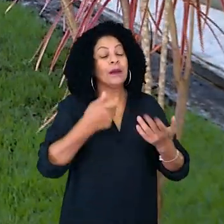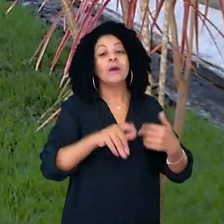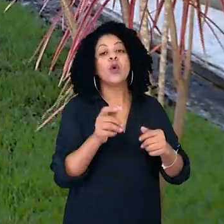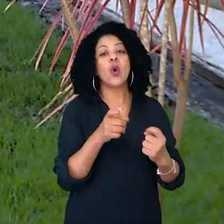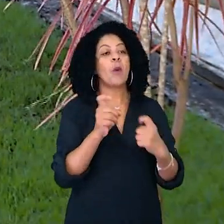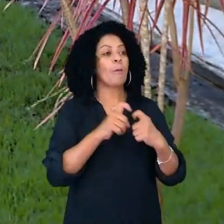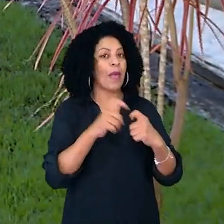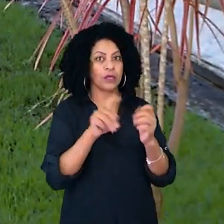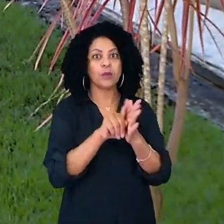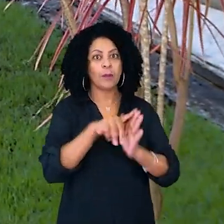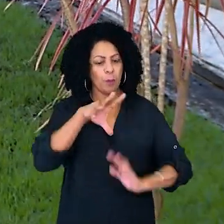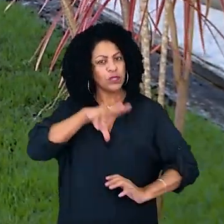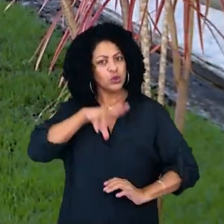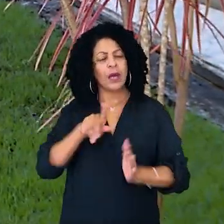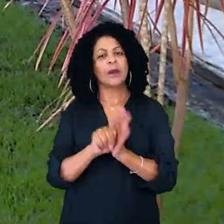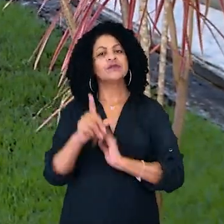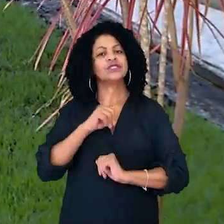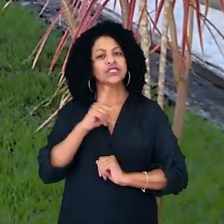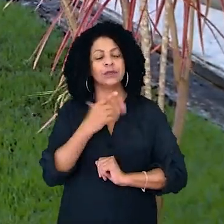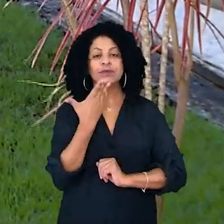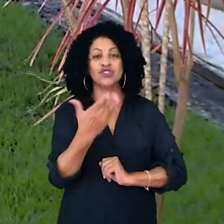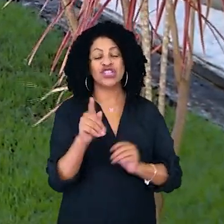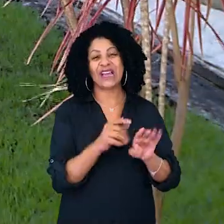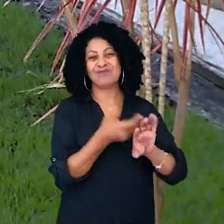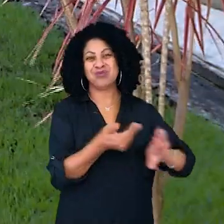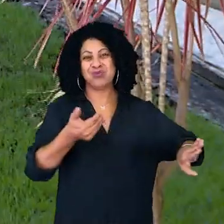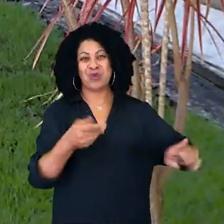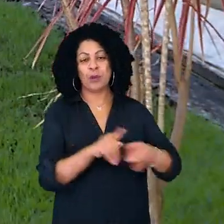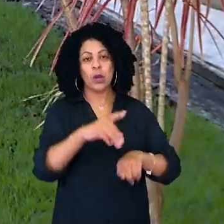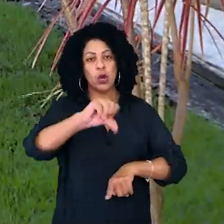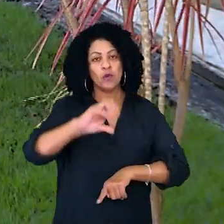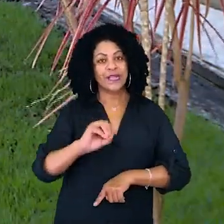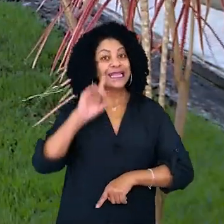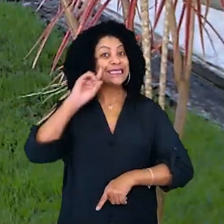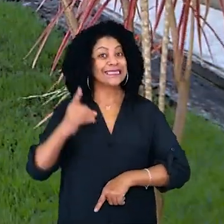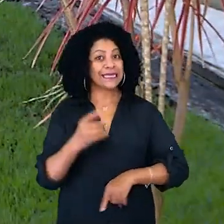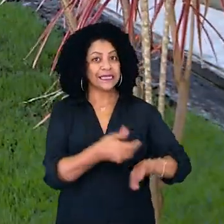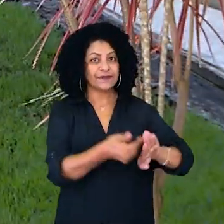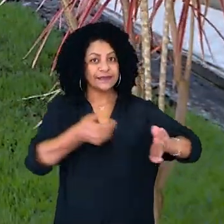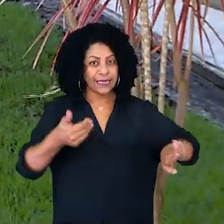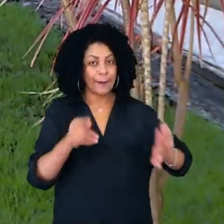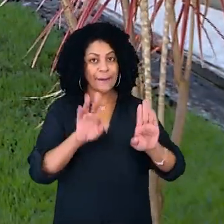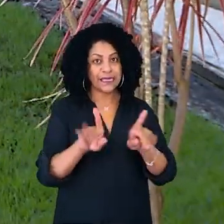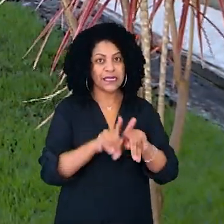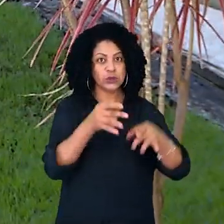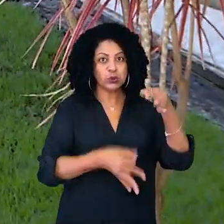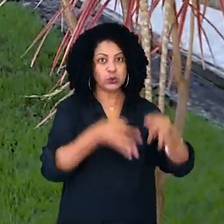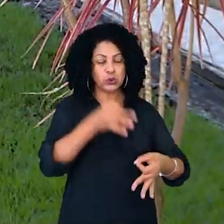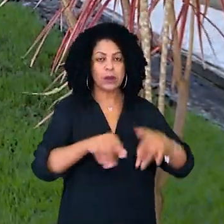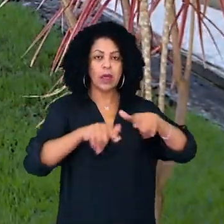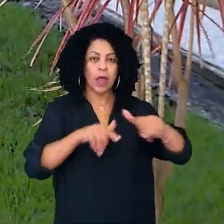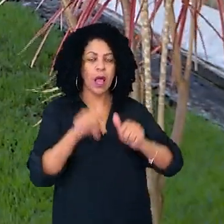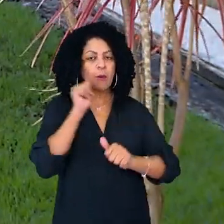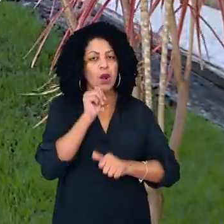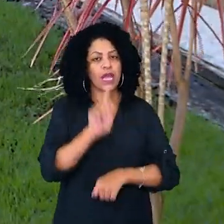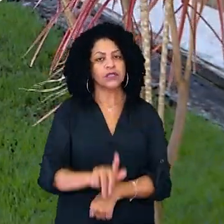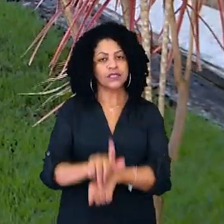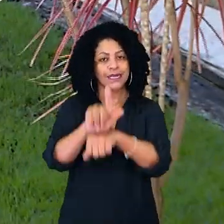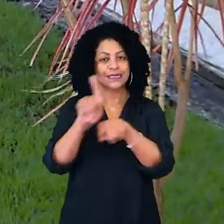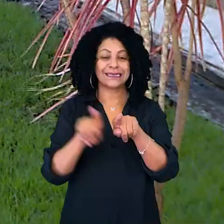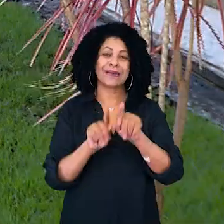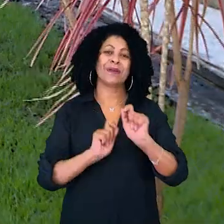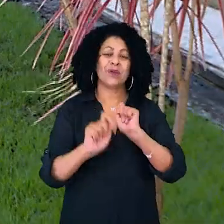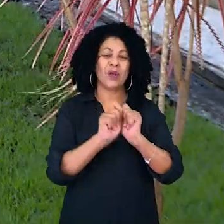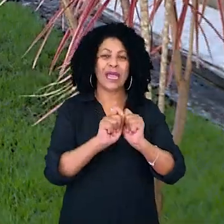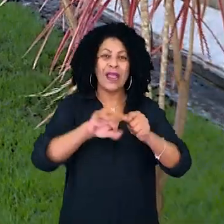um atestado médico particular que pedia o seu afastamento por 90 dias. À Justiça Trabalhista, a gerente solicitou